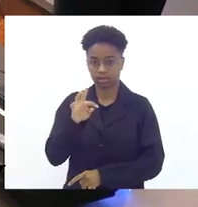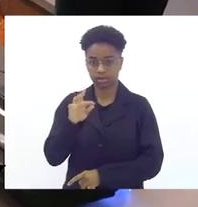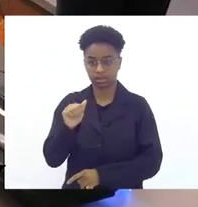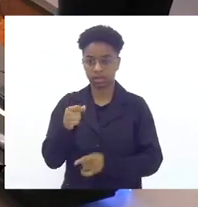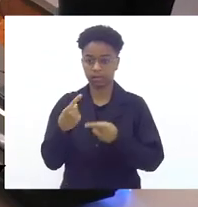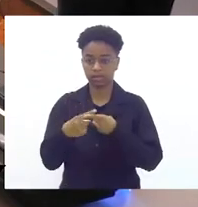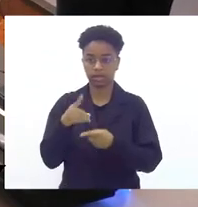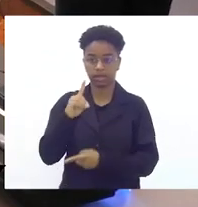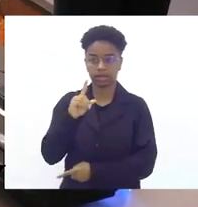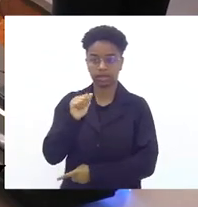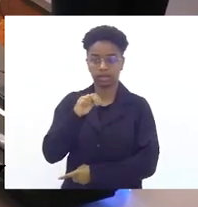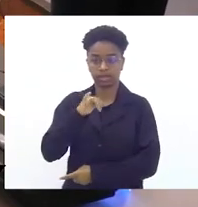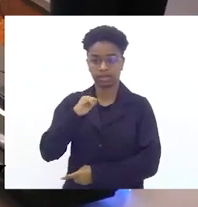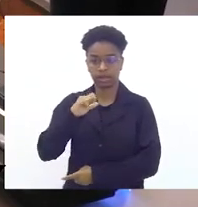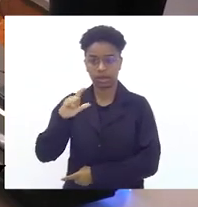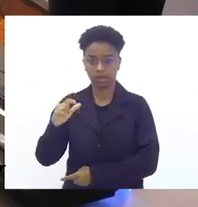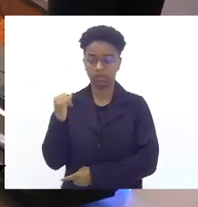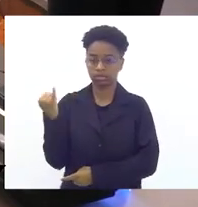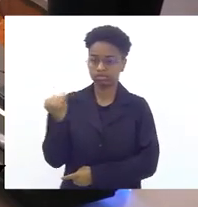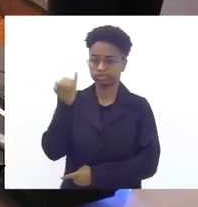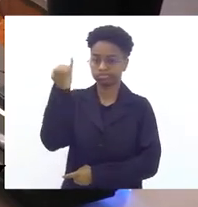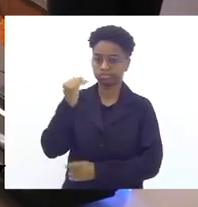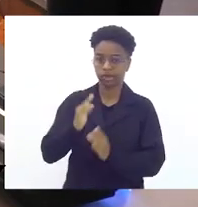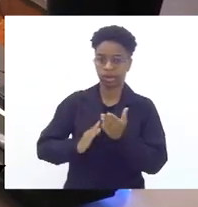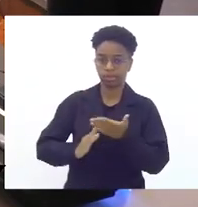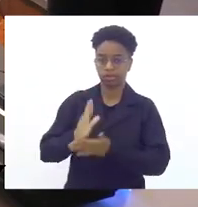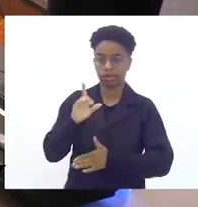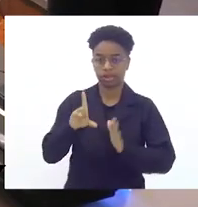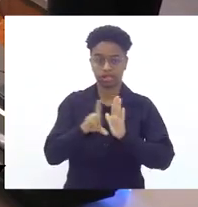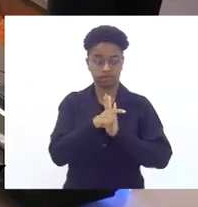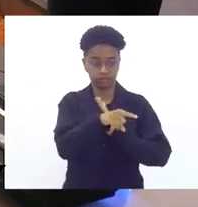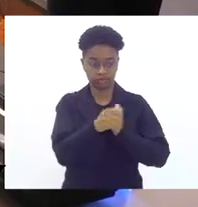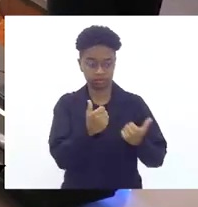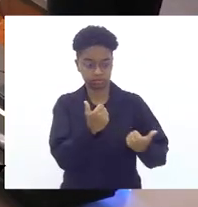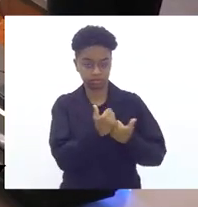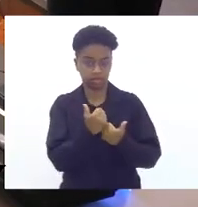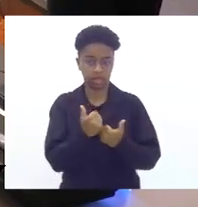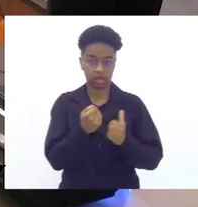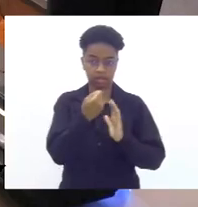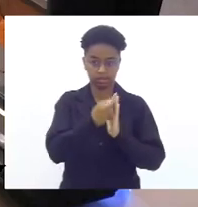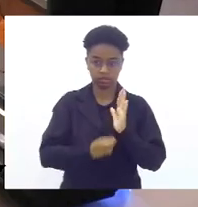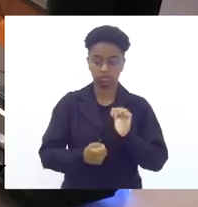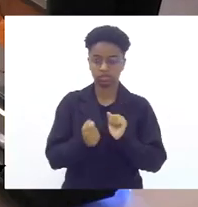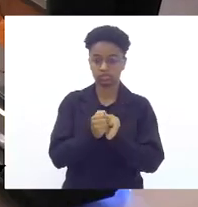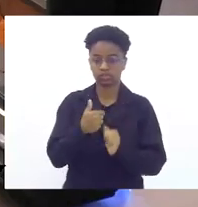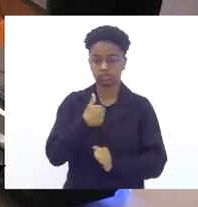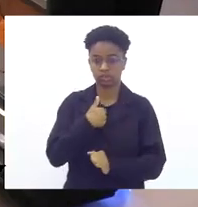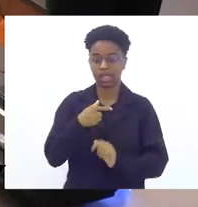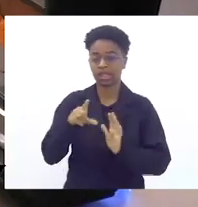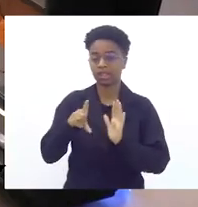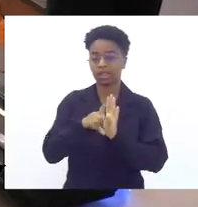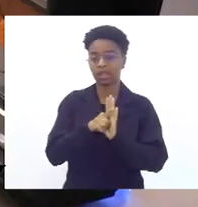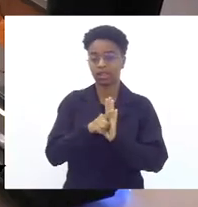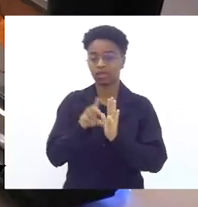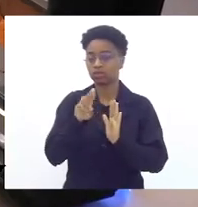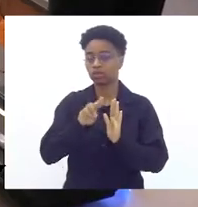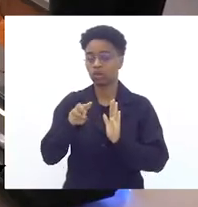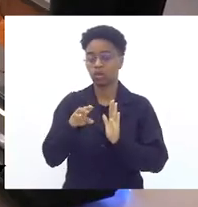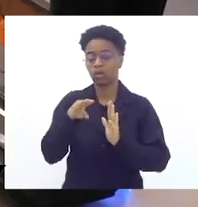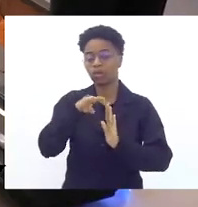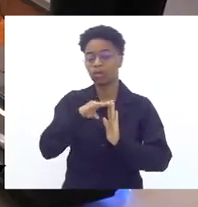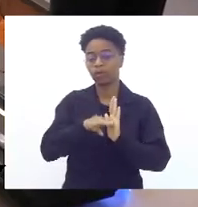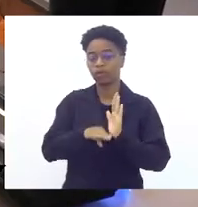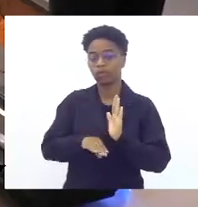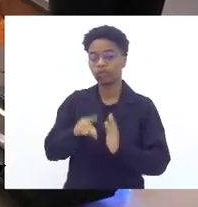foi essencial para aprovação de uma lei da qual vossa excelência com a autora junto comigo que a lei que se chama protocolo